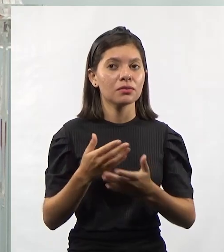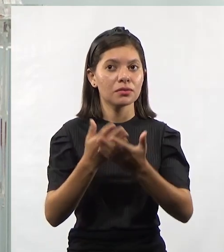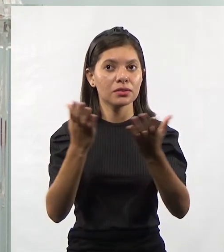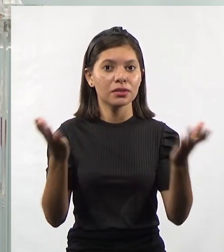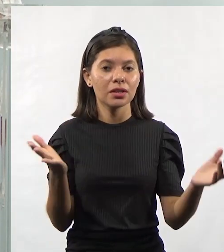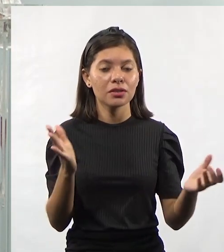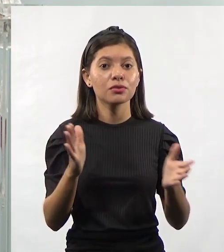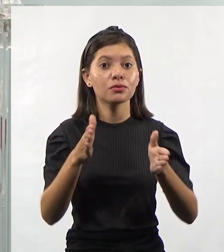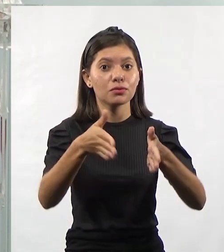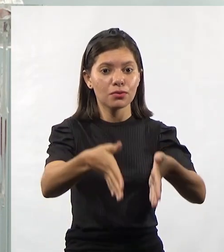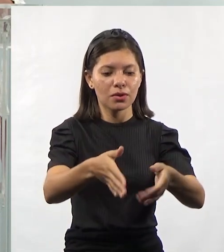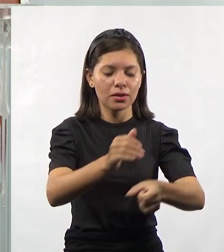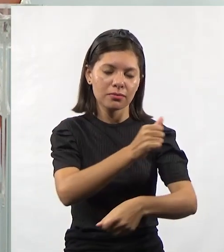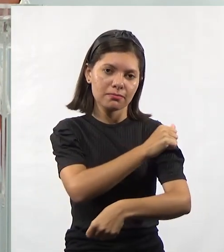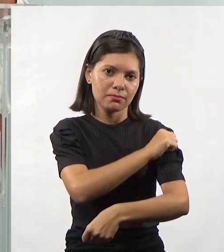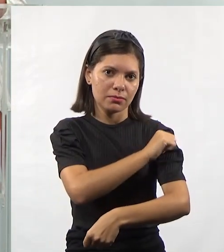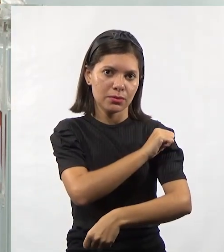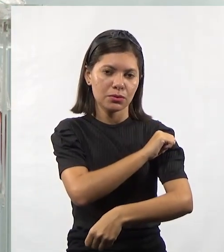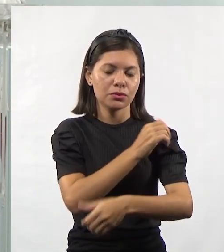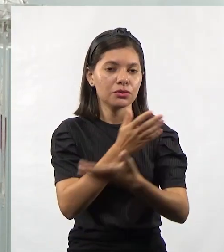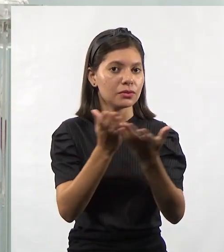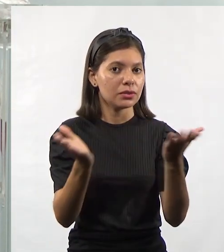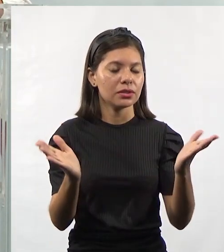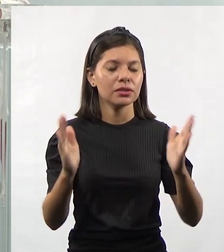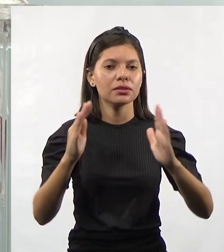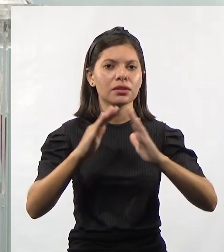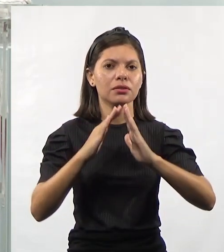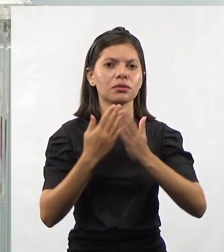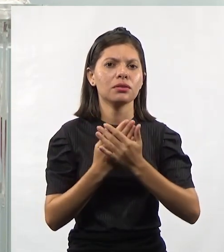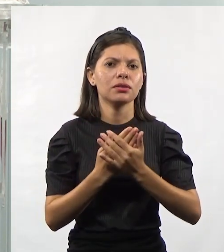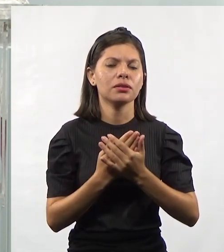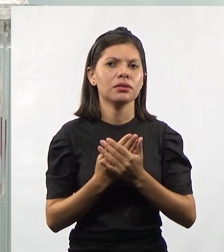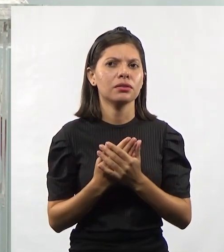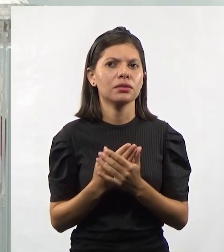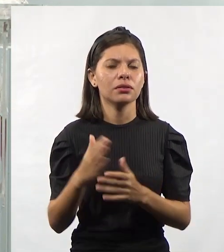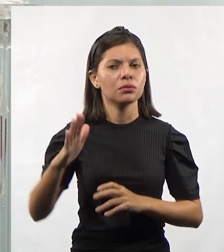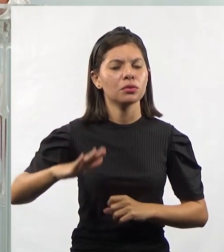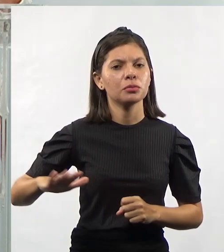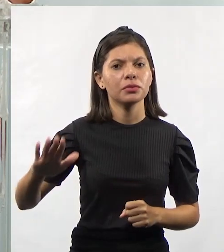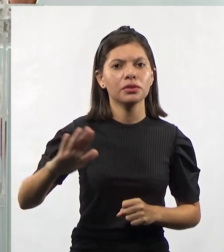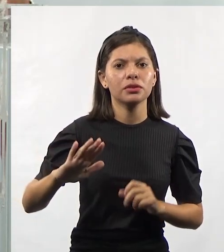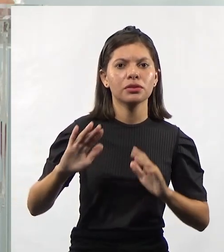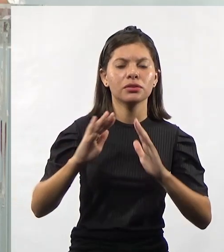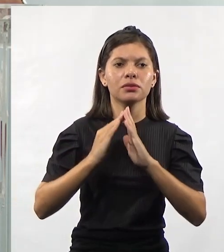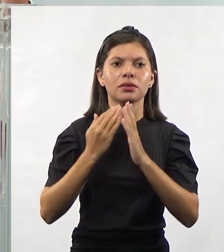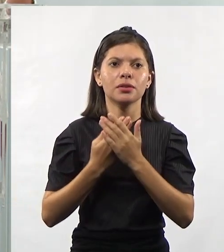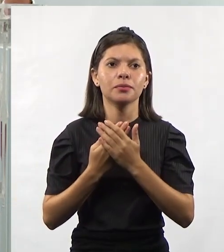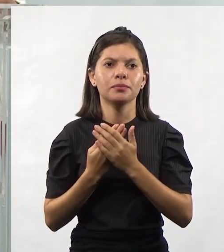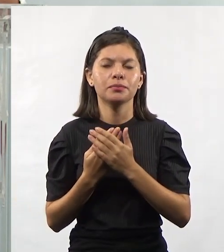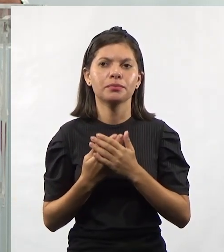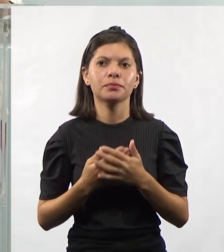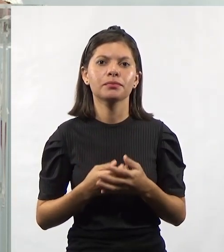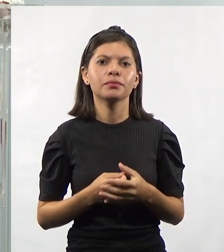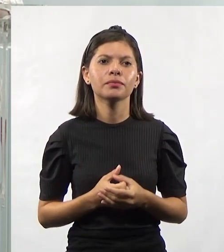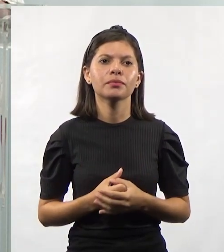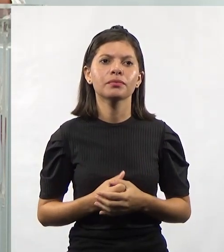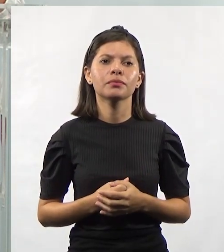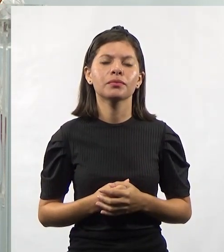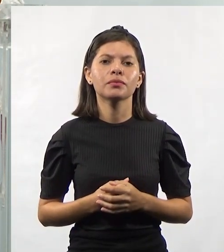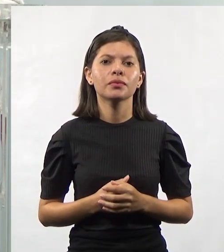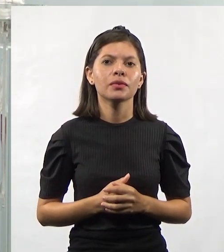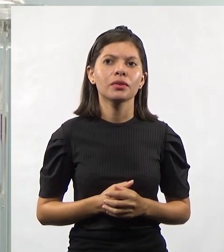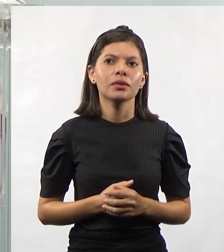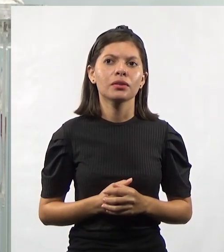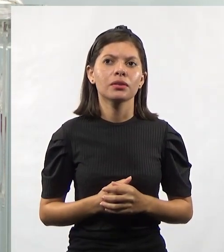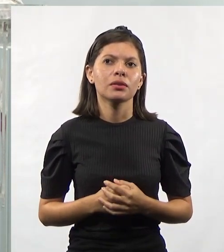nós, mas eu quero que vocês foquem isso nos alunos de vocês, né? Na escola, no ambiente escolar.